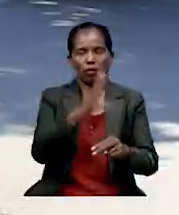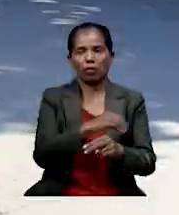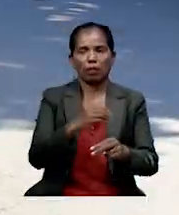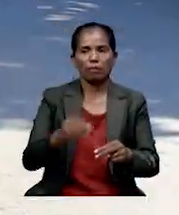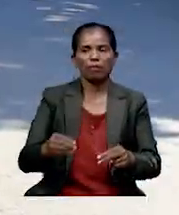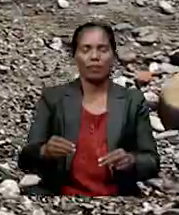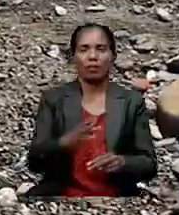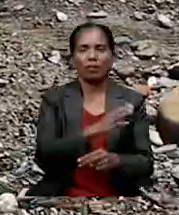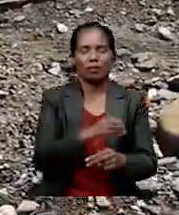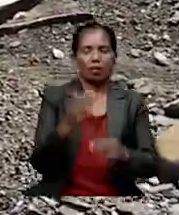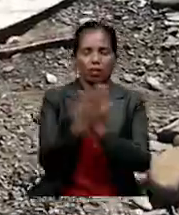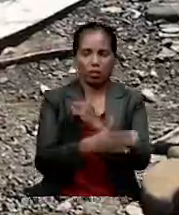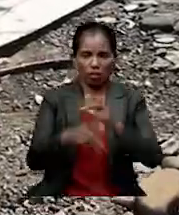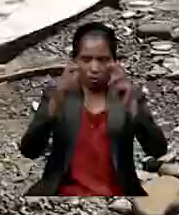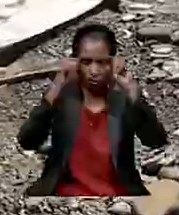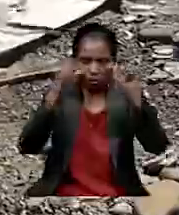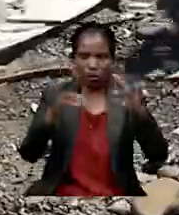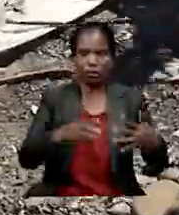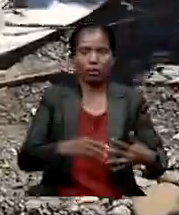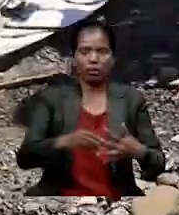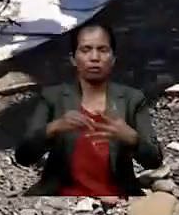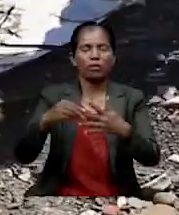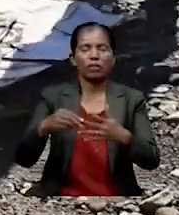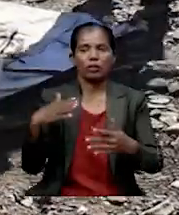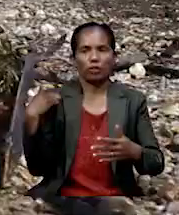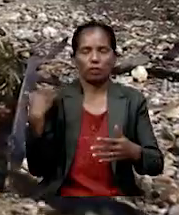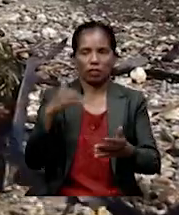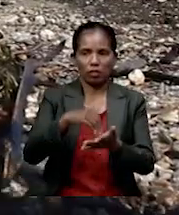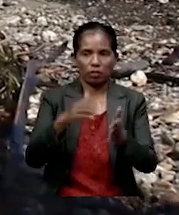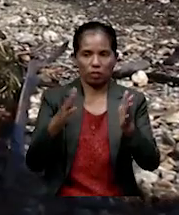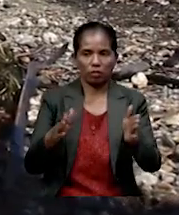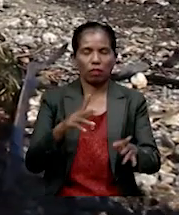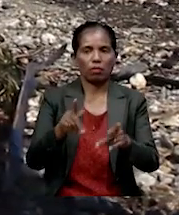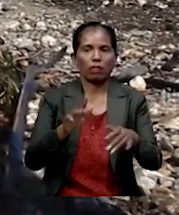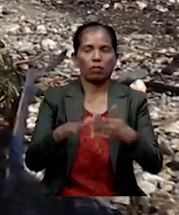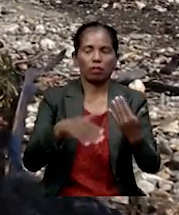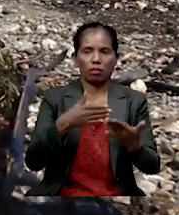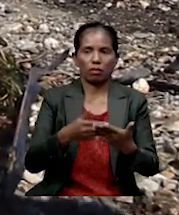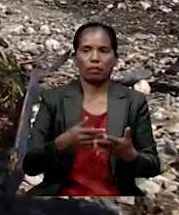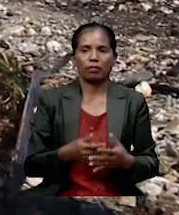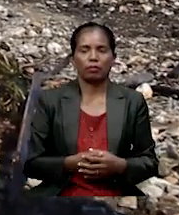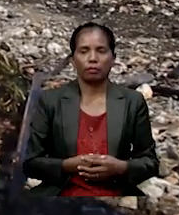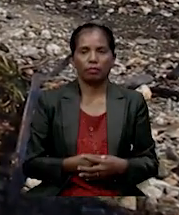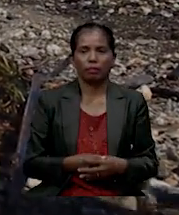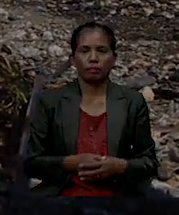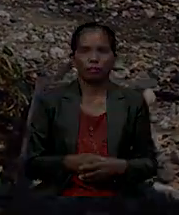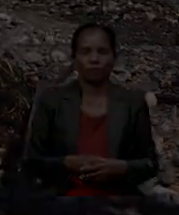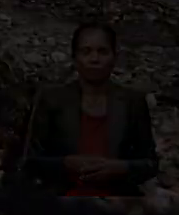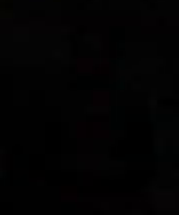capital, na nação Timor-Leste, Liu foi ensaio, estudante no cidadão roto. Tomé da Silva, Gemen.